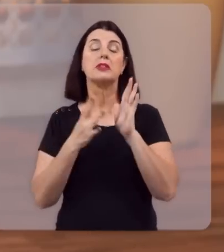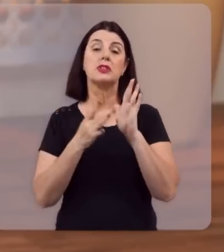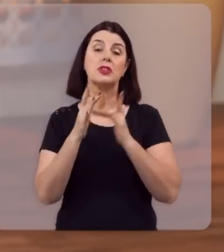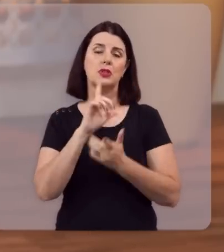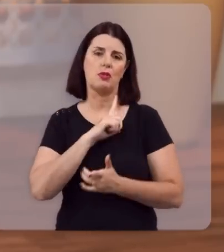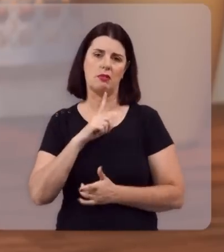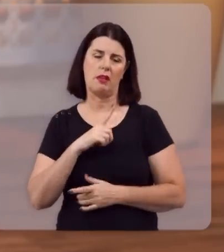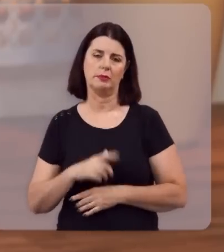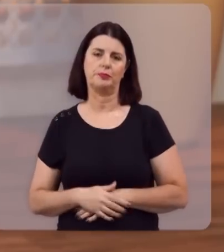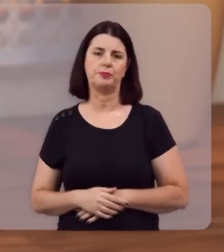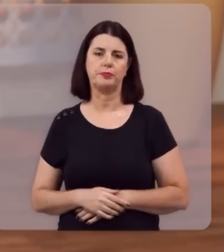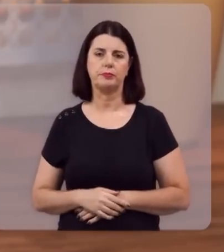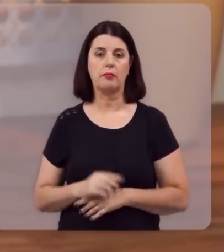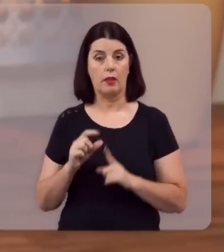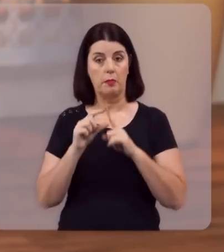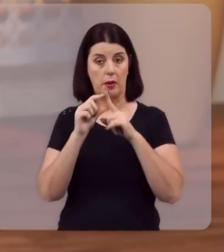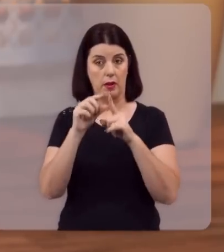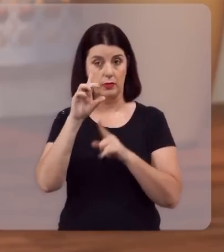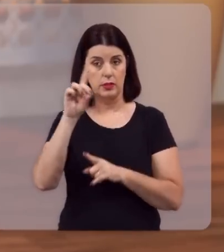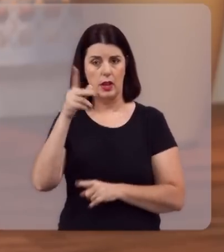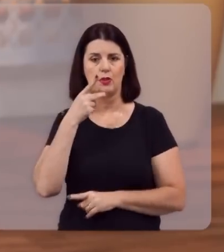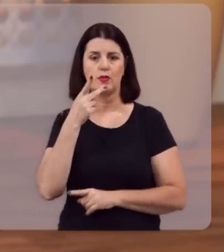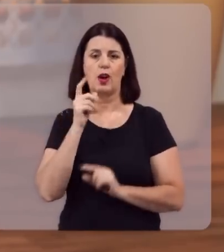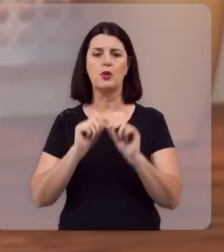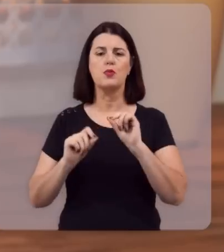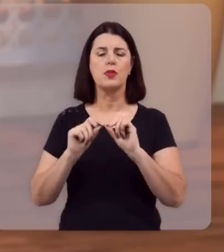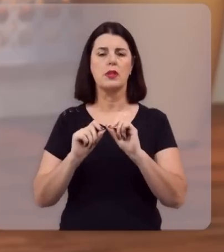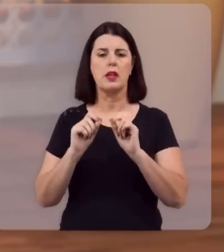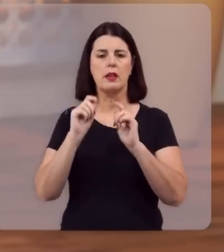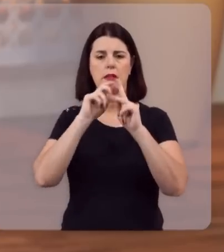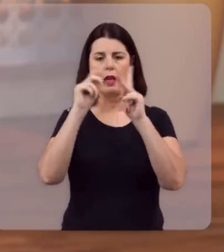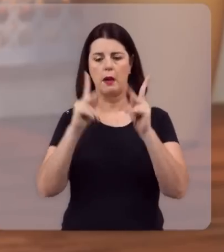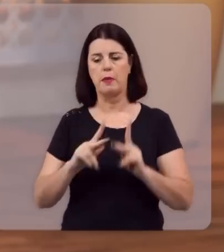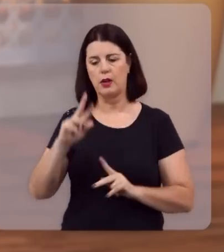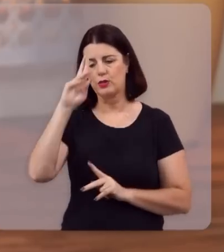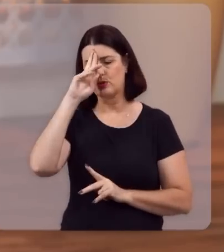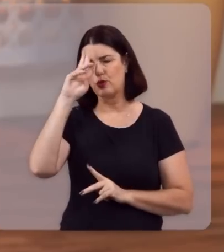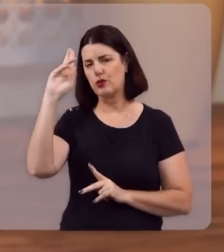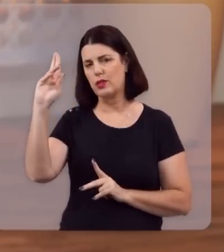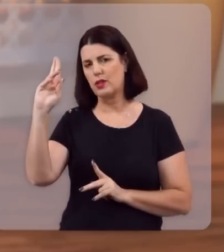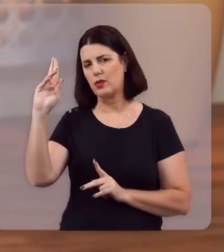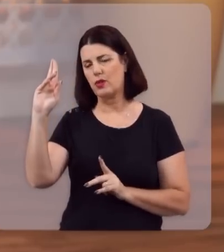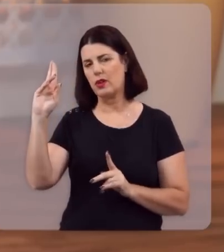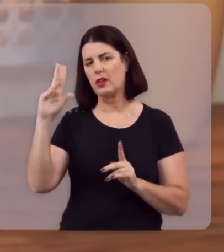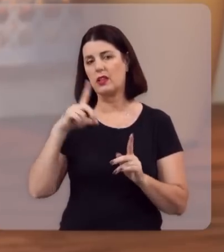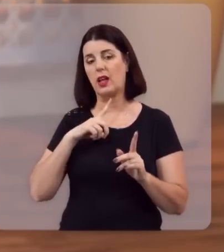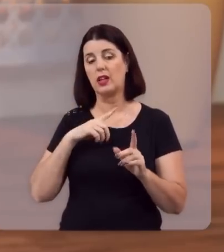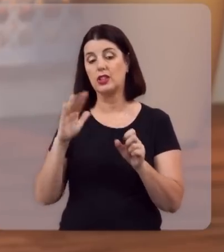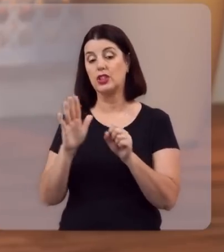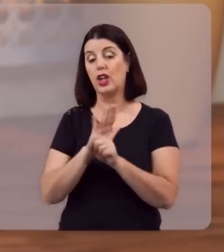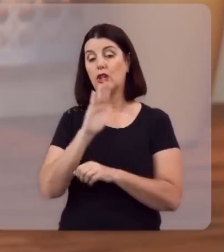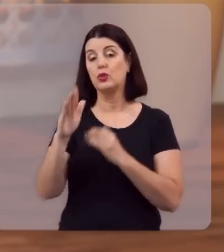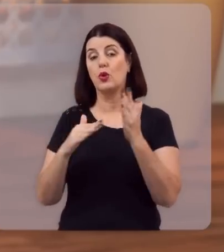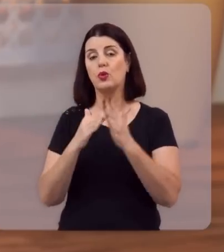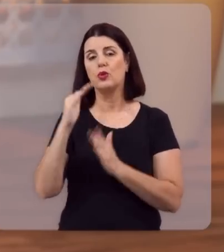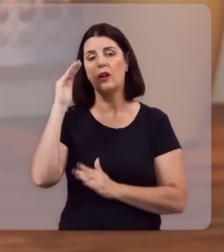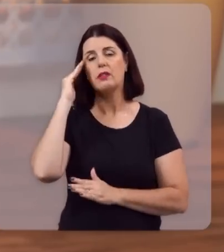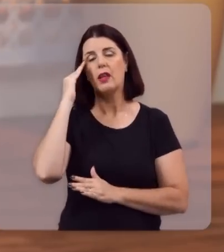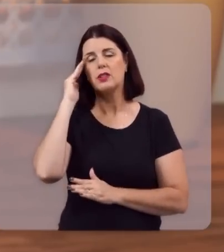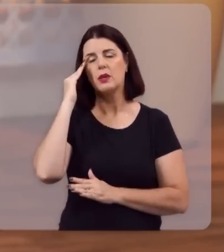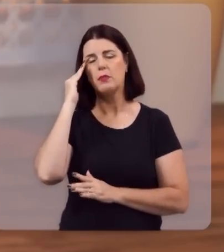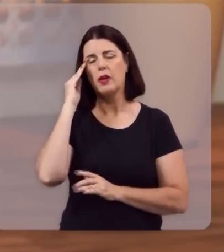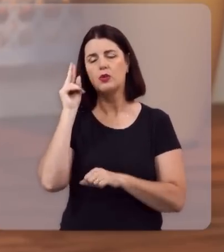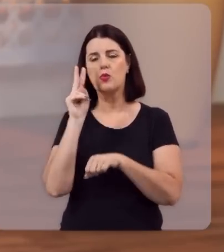aqueles que estão em Cristo Jesus e aí a palavra de Deus diz assim que a paz do Senhor que excede todo